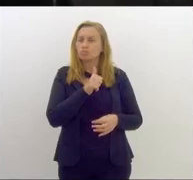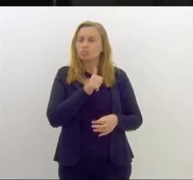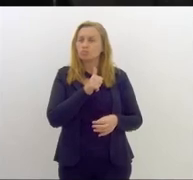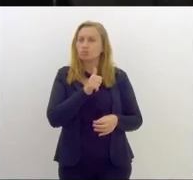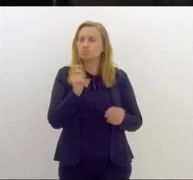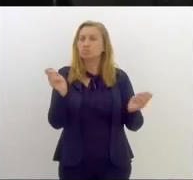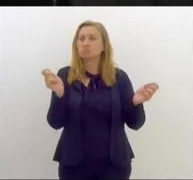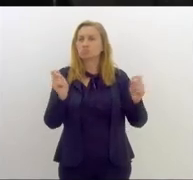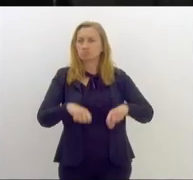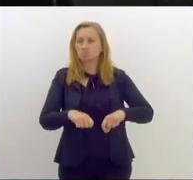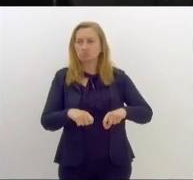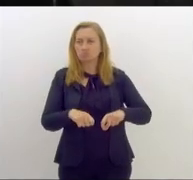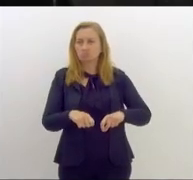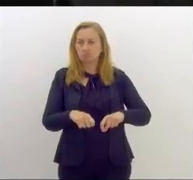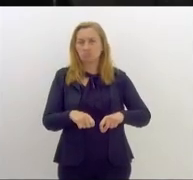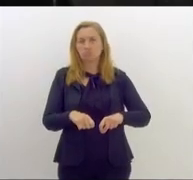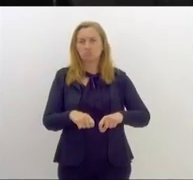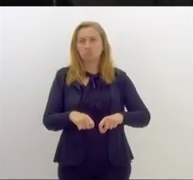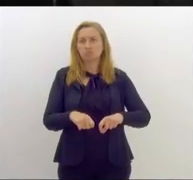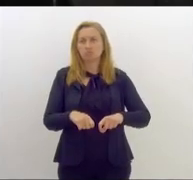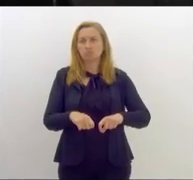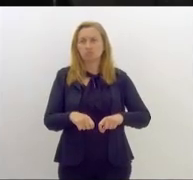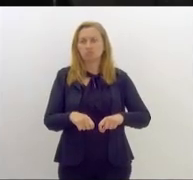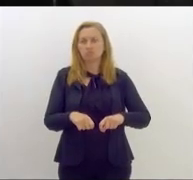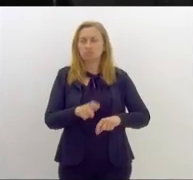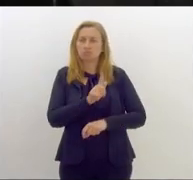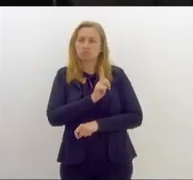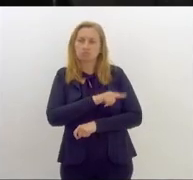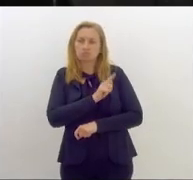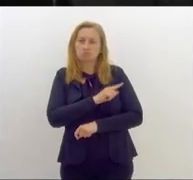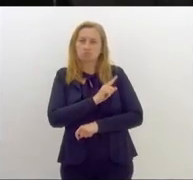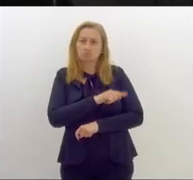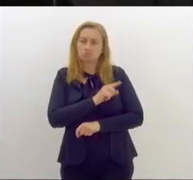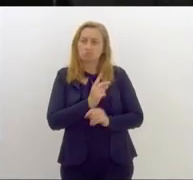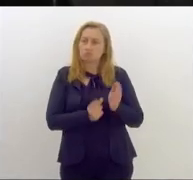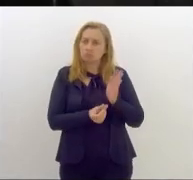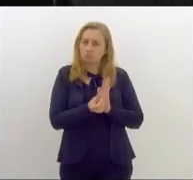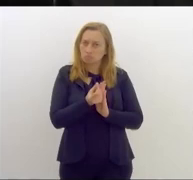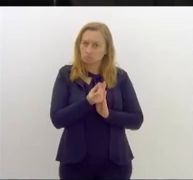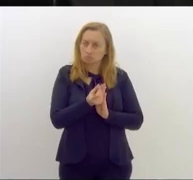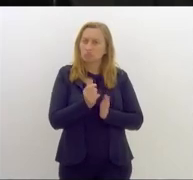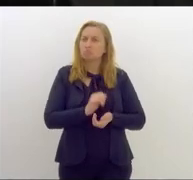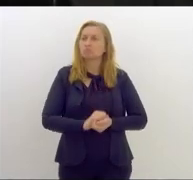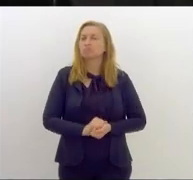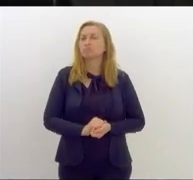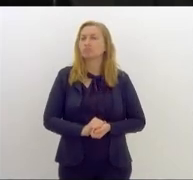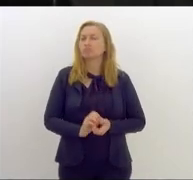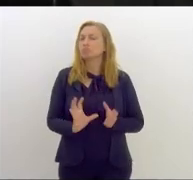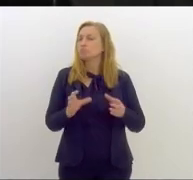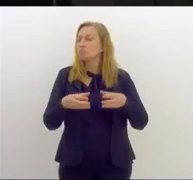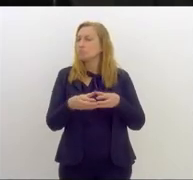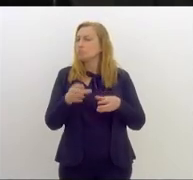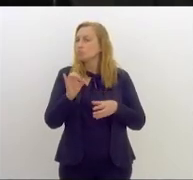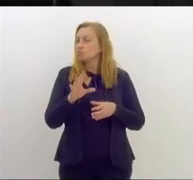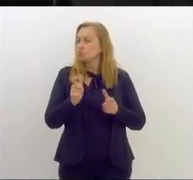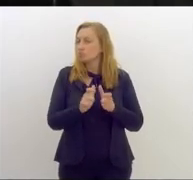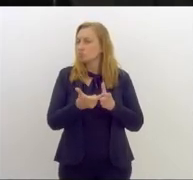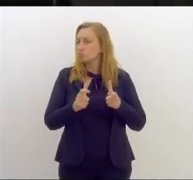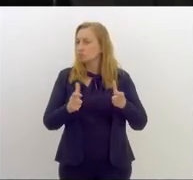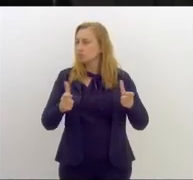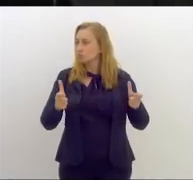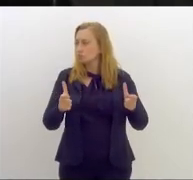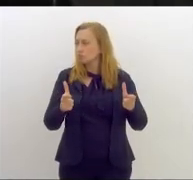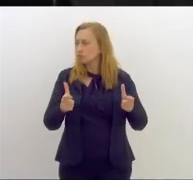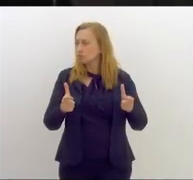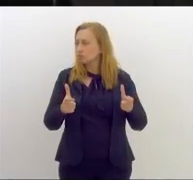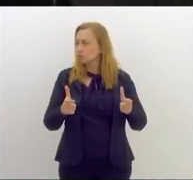competentes e capazes na gestão orçamentária um grupo que só faz crescer